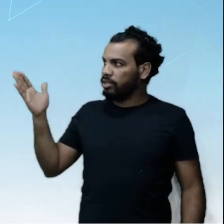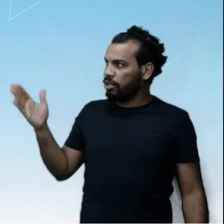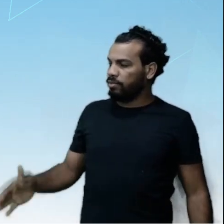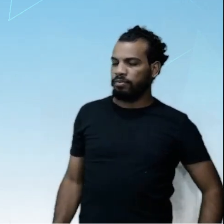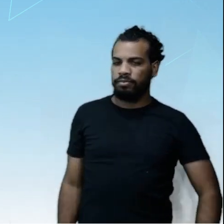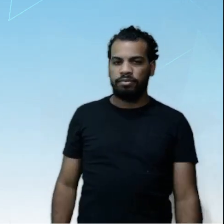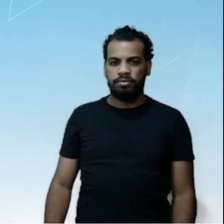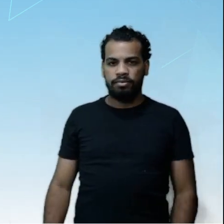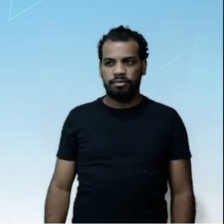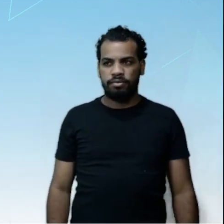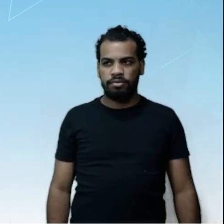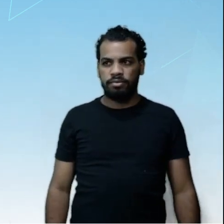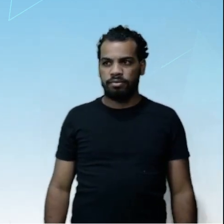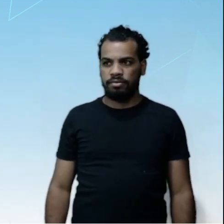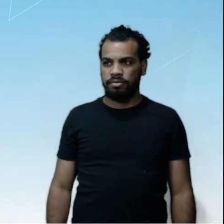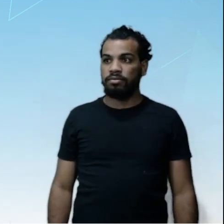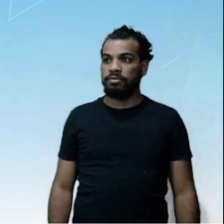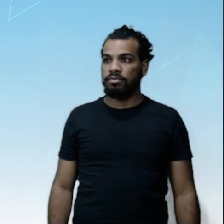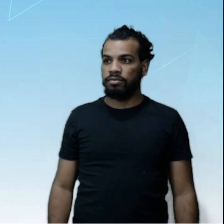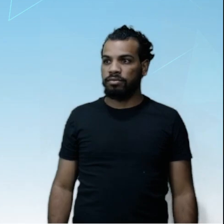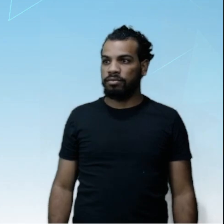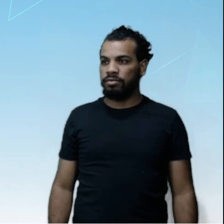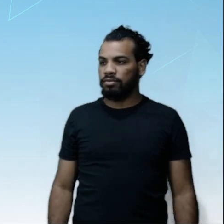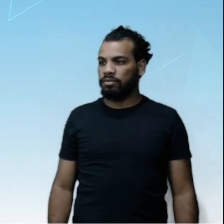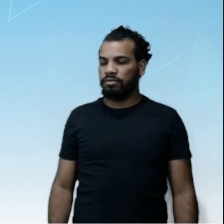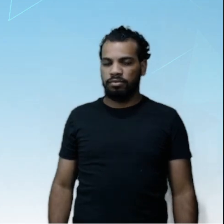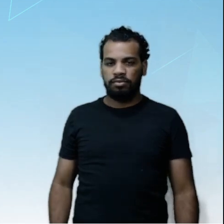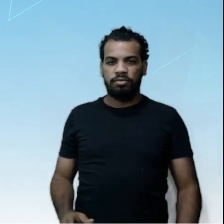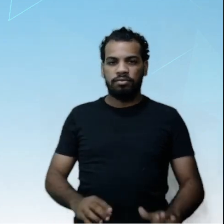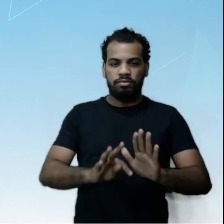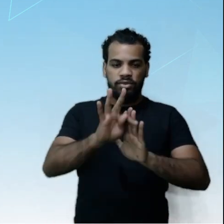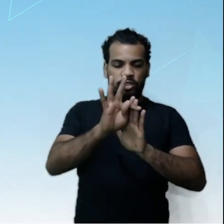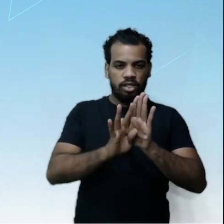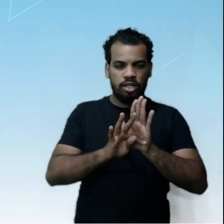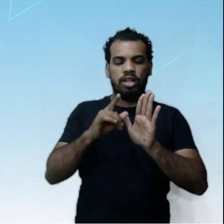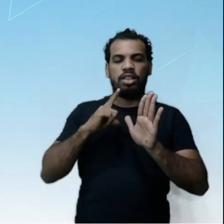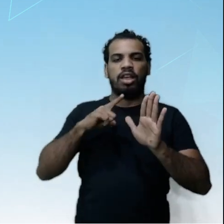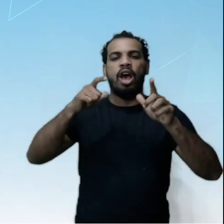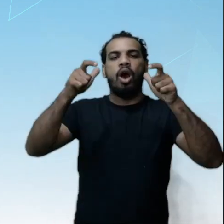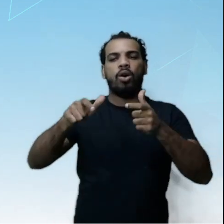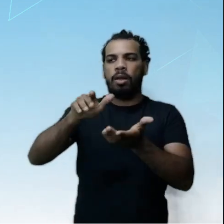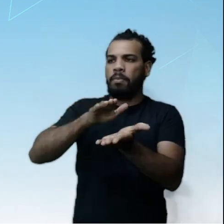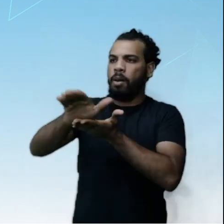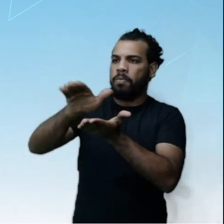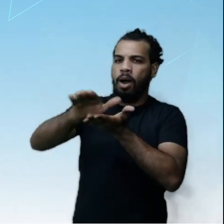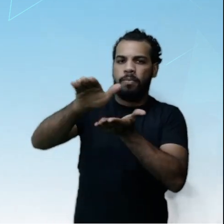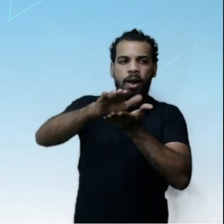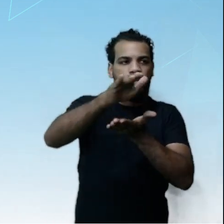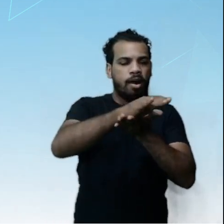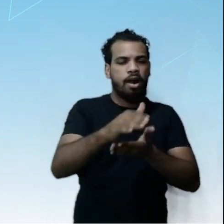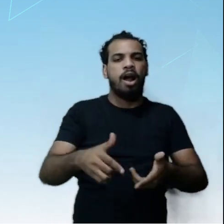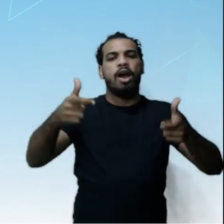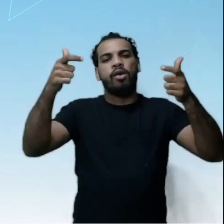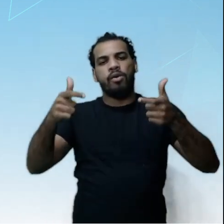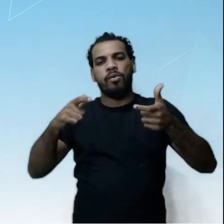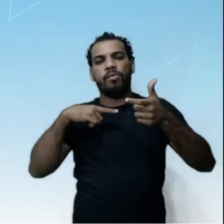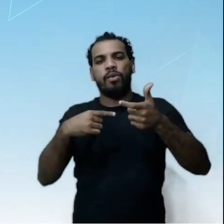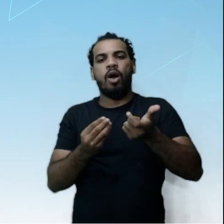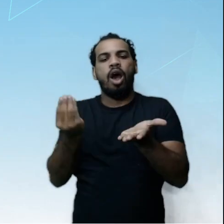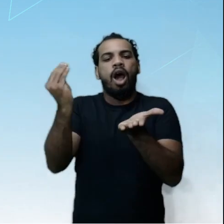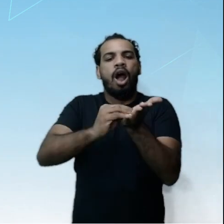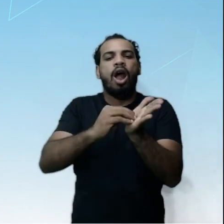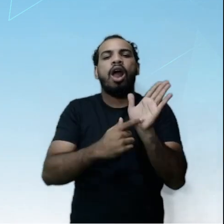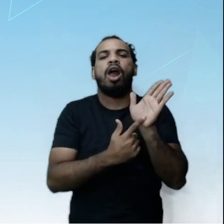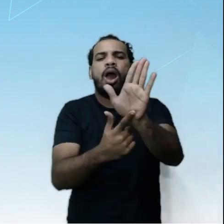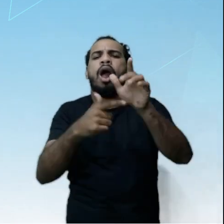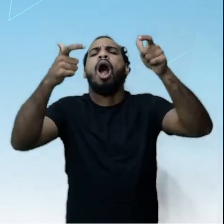certo? Nós temos justamente o local onde ele circula, você lembrar do suporte, onde ele está